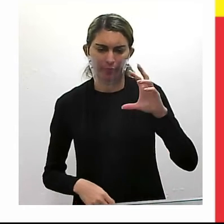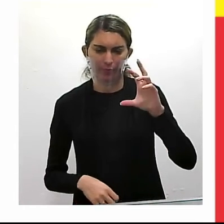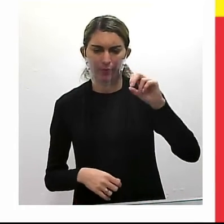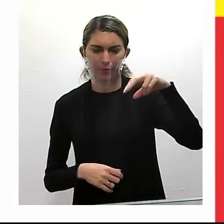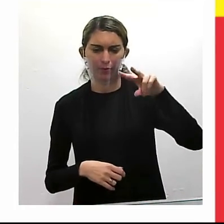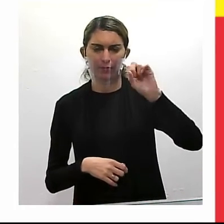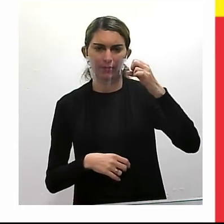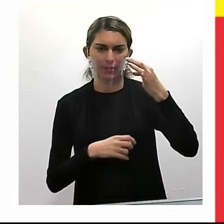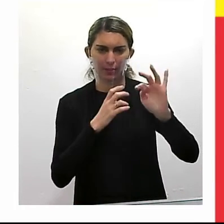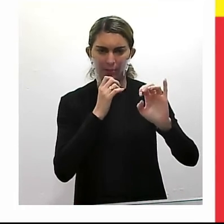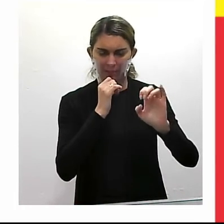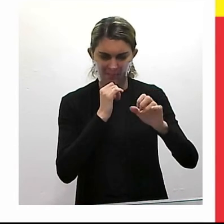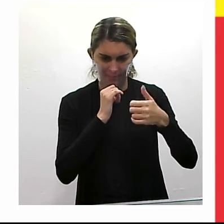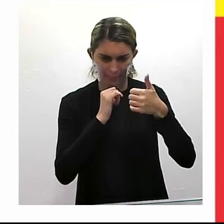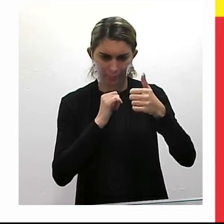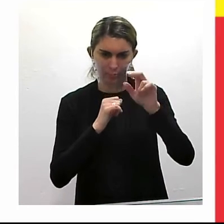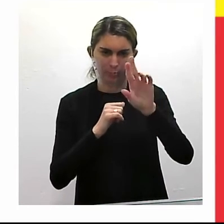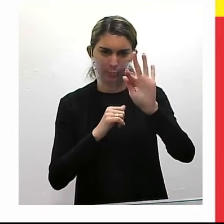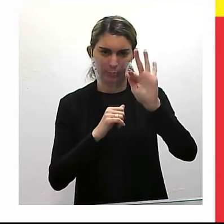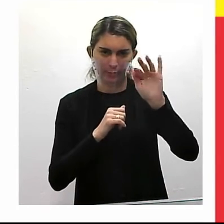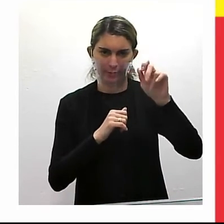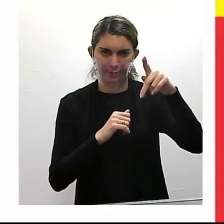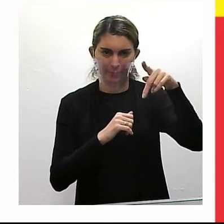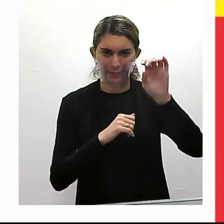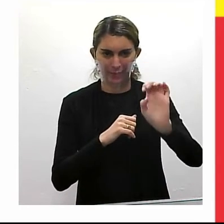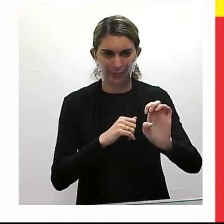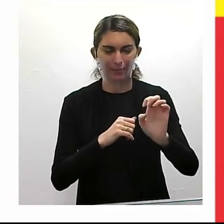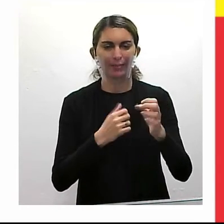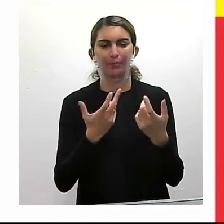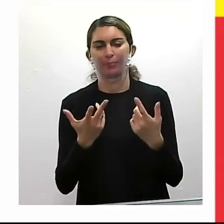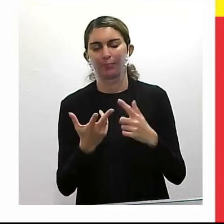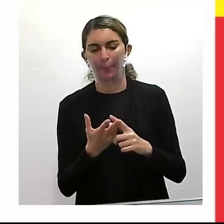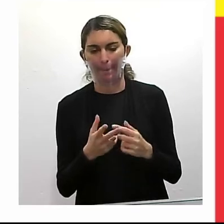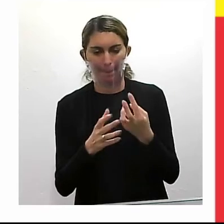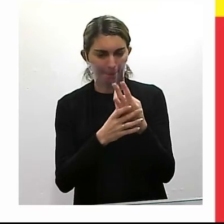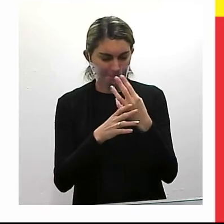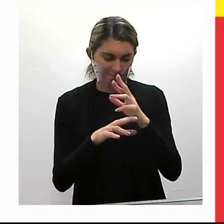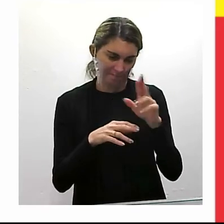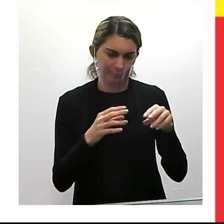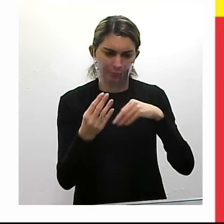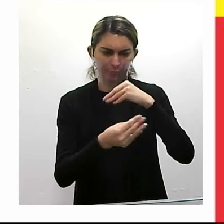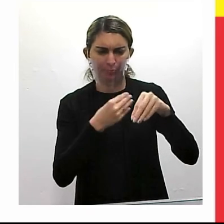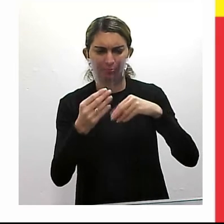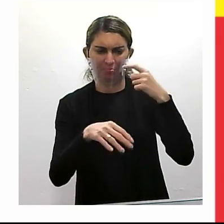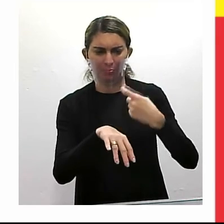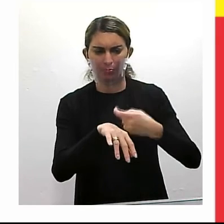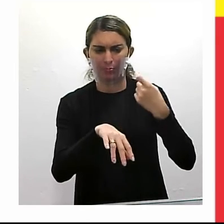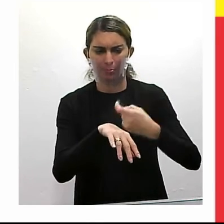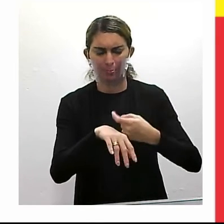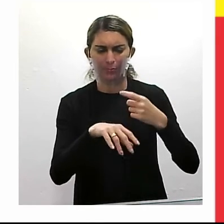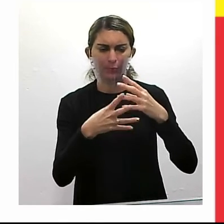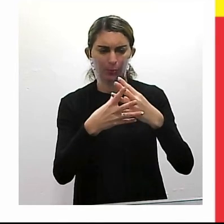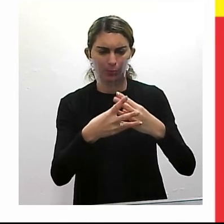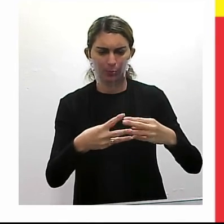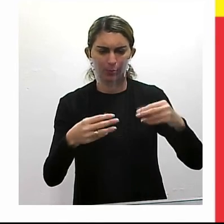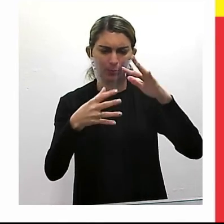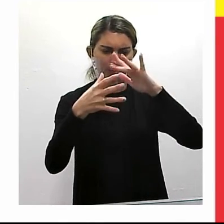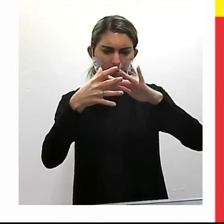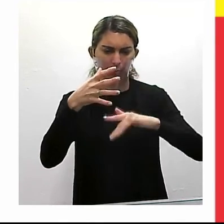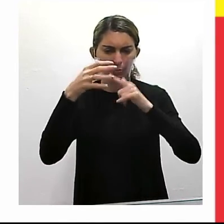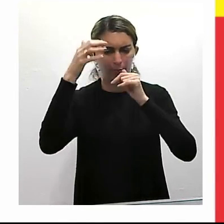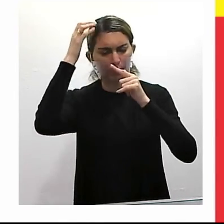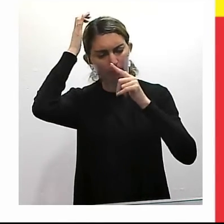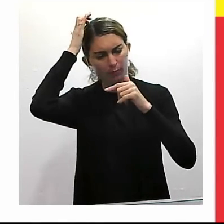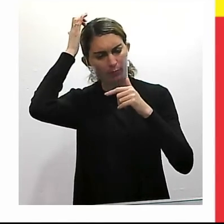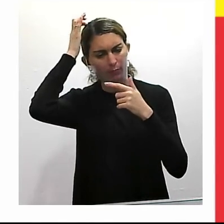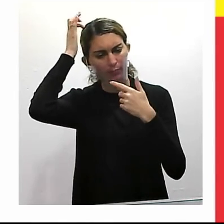Coveste, opa, Coveste, UFPE, UFRPE, Rural e Federal. Vamos lá. Uma substância sólida foi dissolvida em